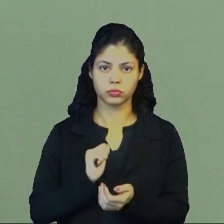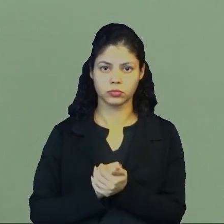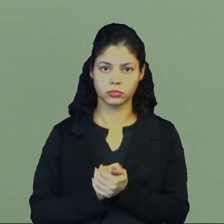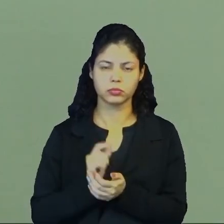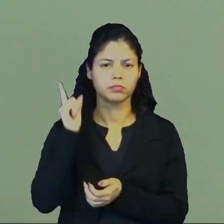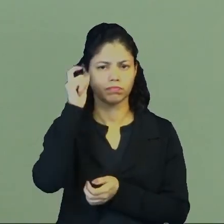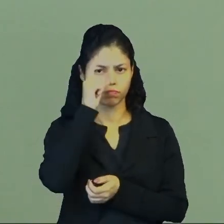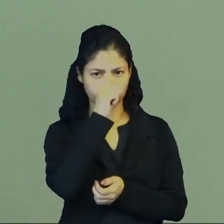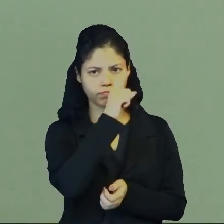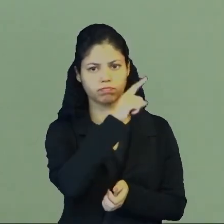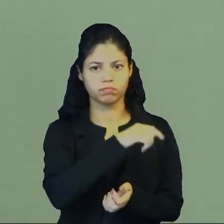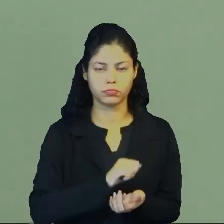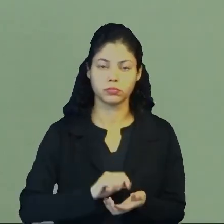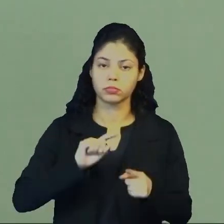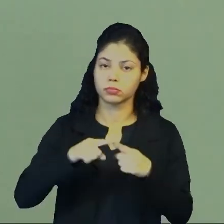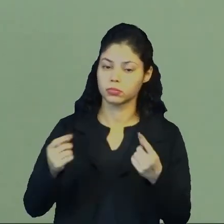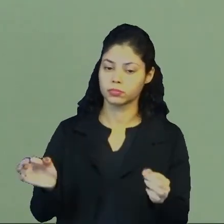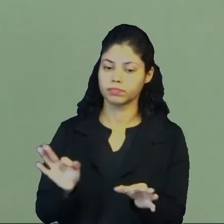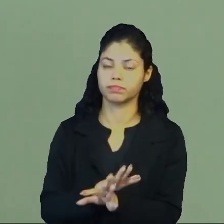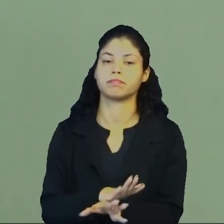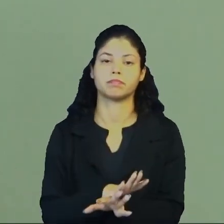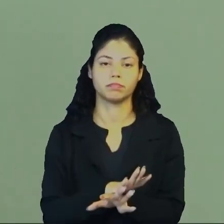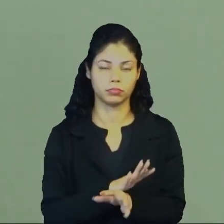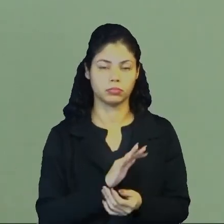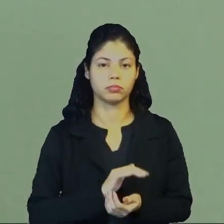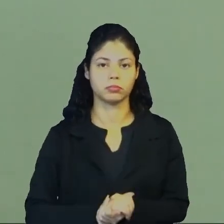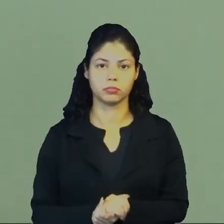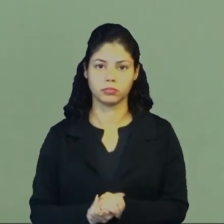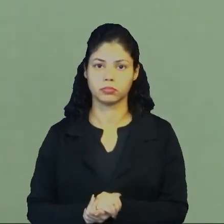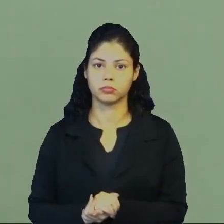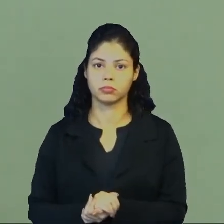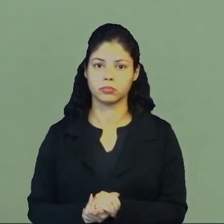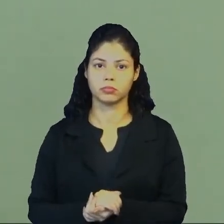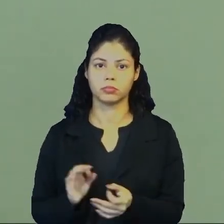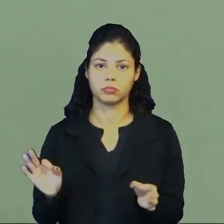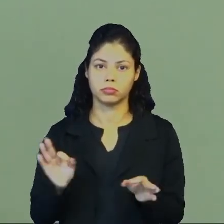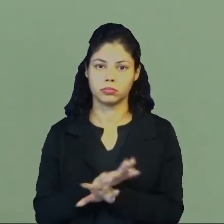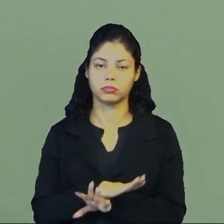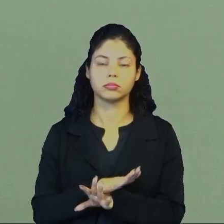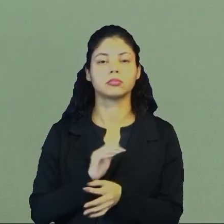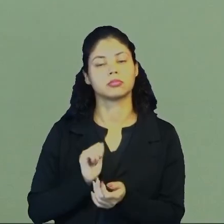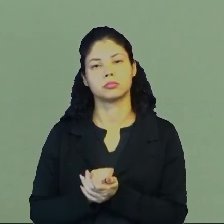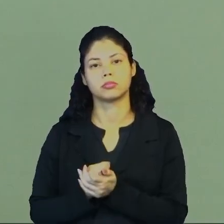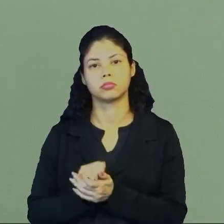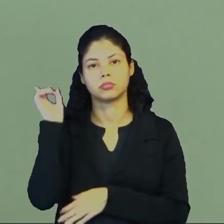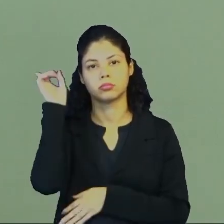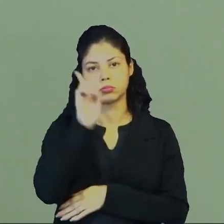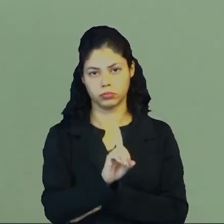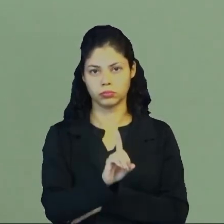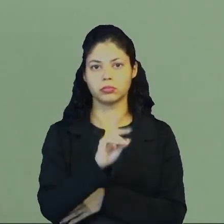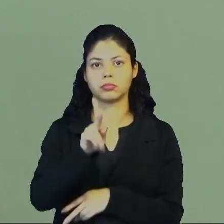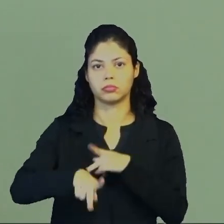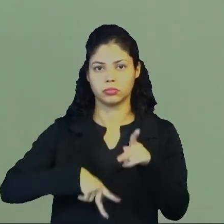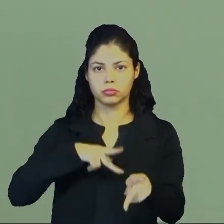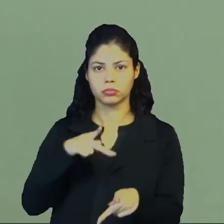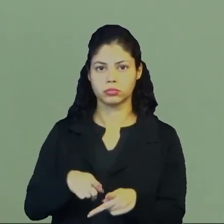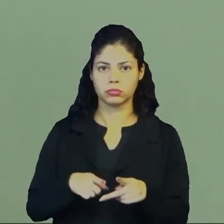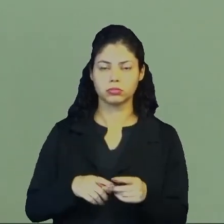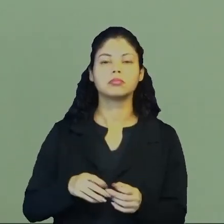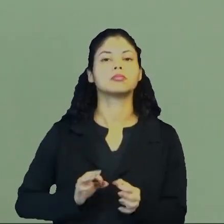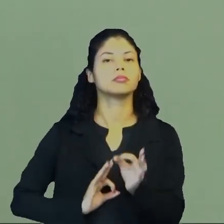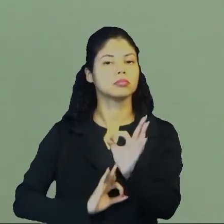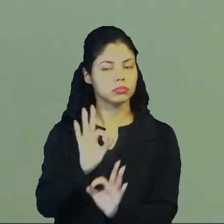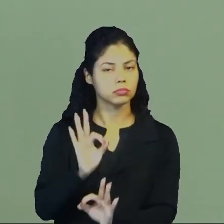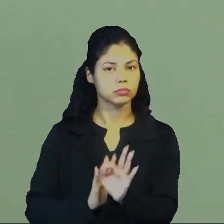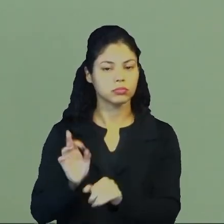muito complicado e acaba que feriu os direitos civis, feriu a ordem democrática